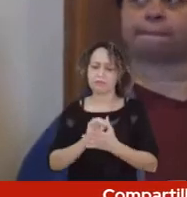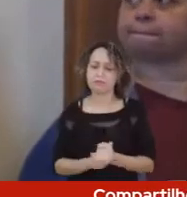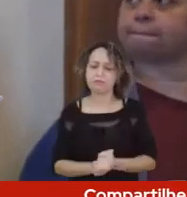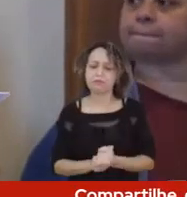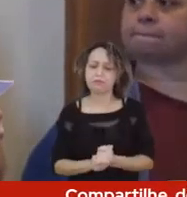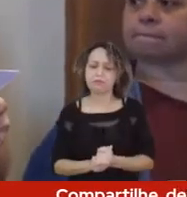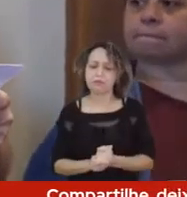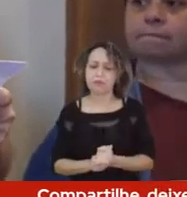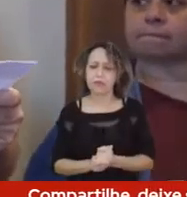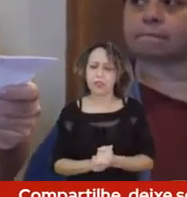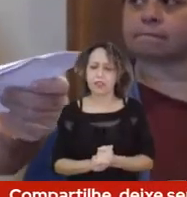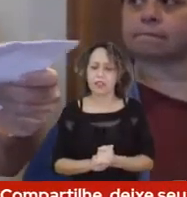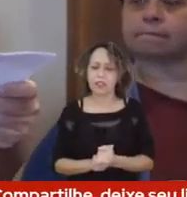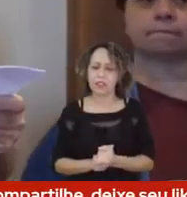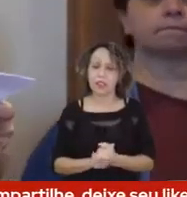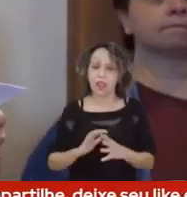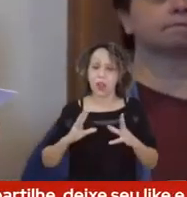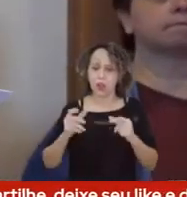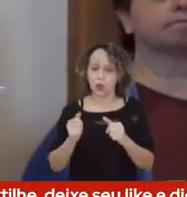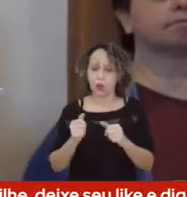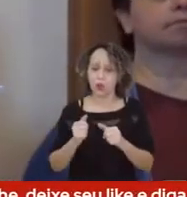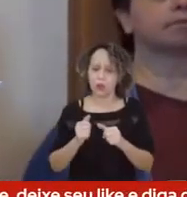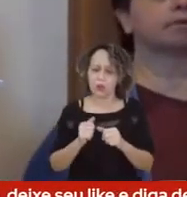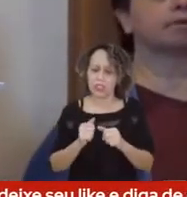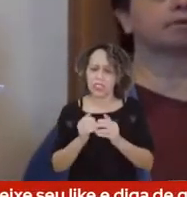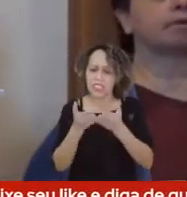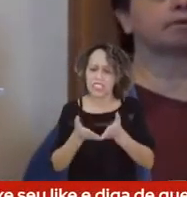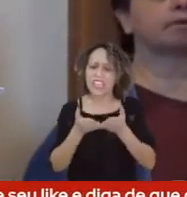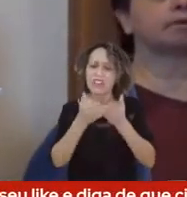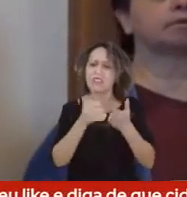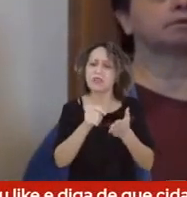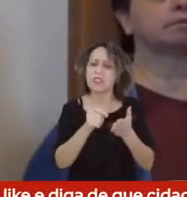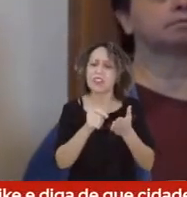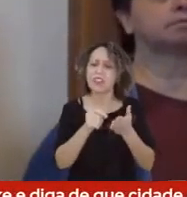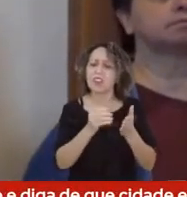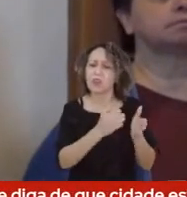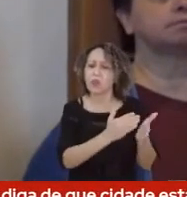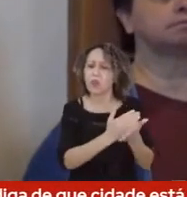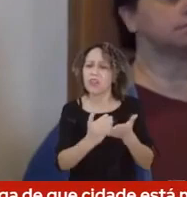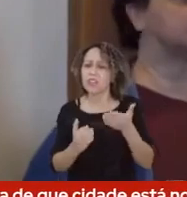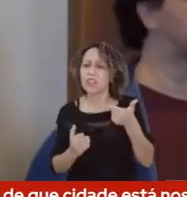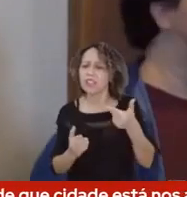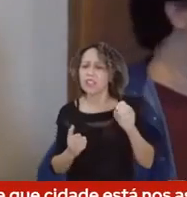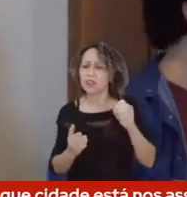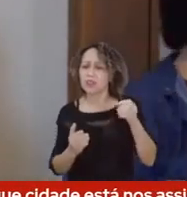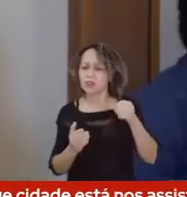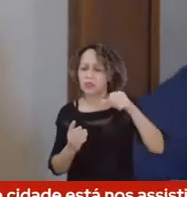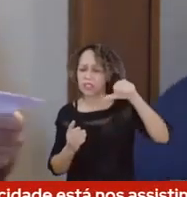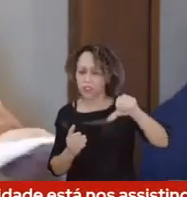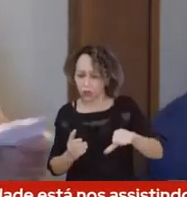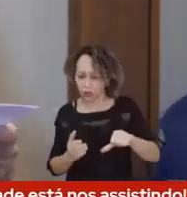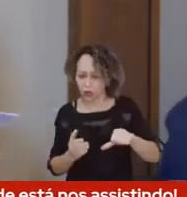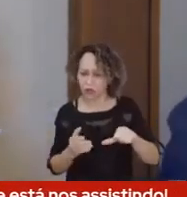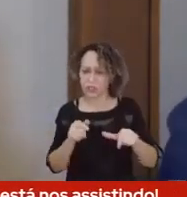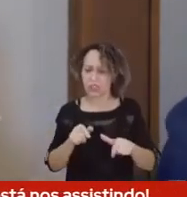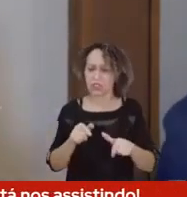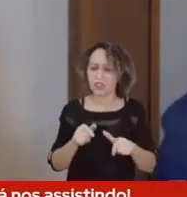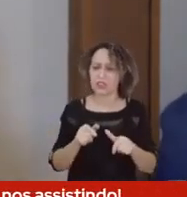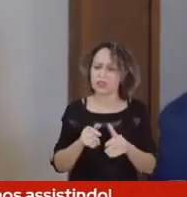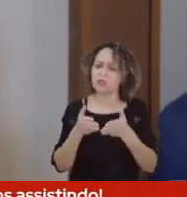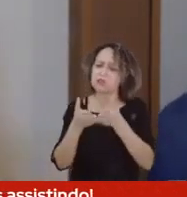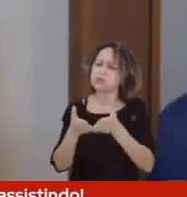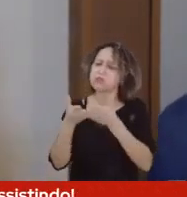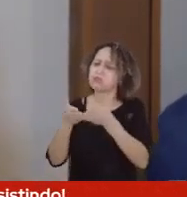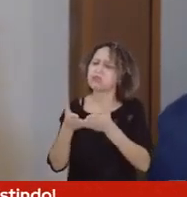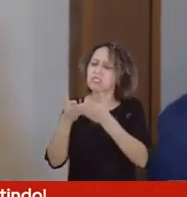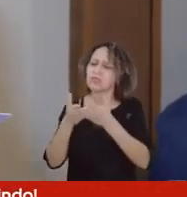Todos esses navios foram lançados a partir de 2009, no âmbito do programa de modernização da frota nacional de navios